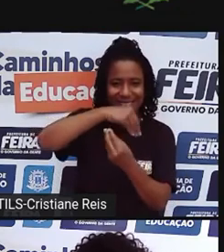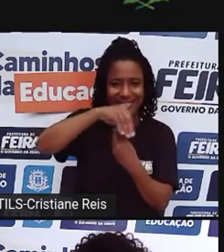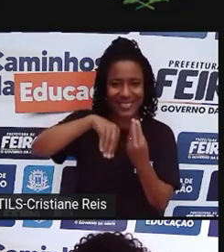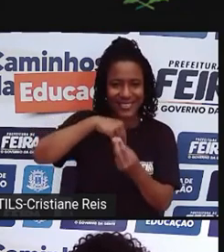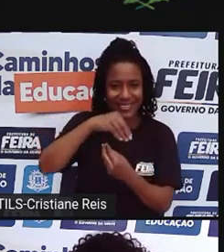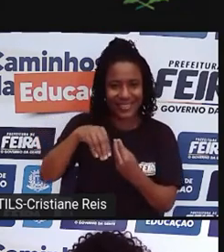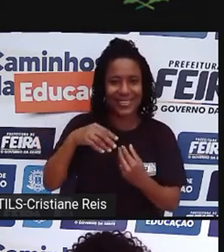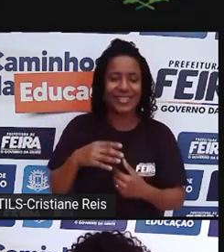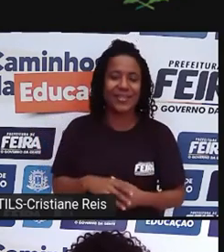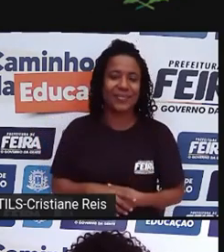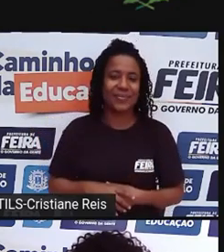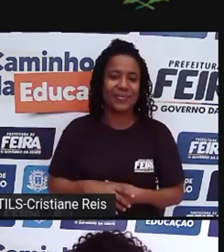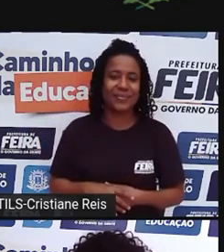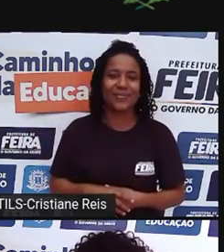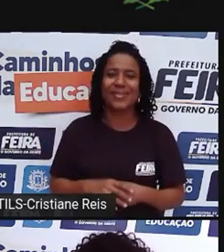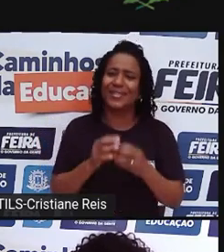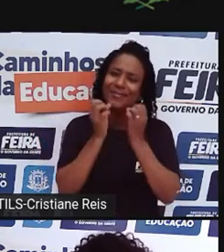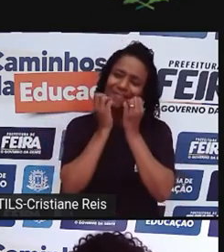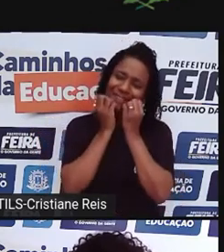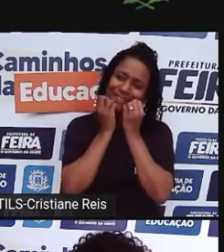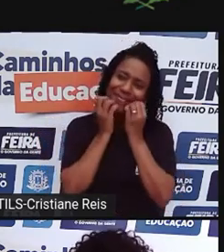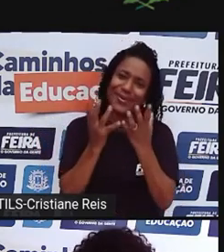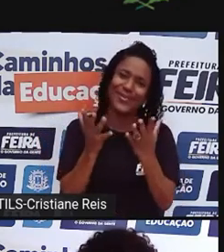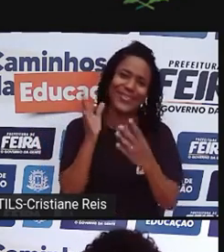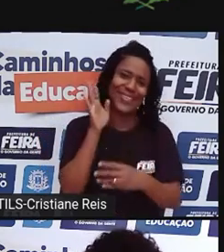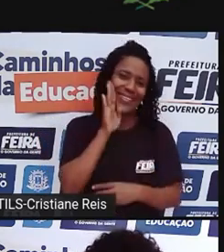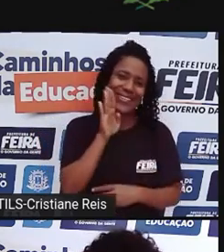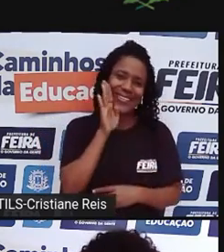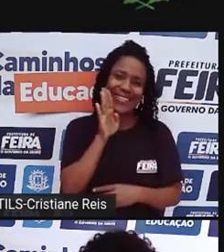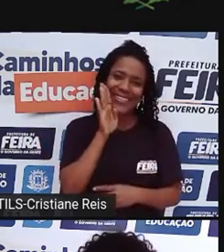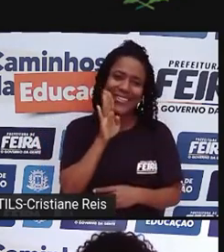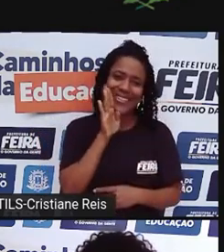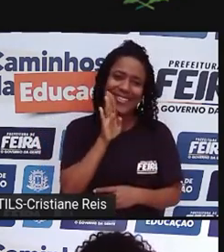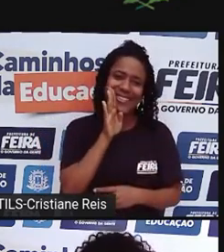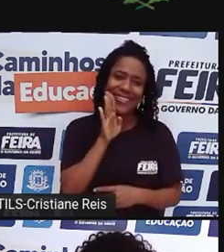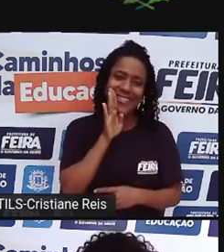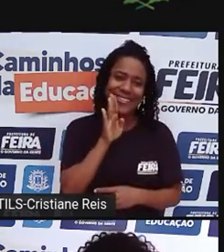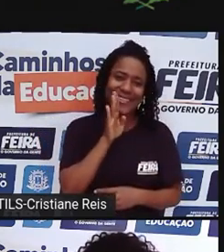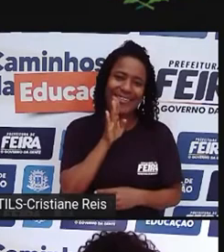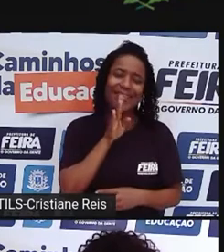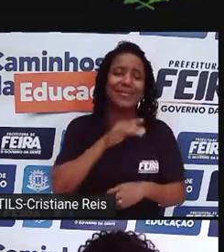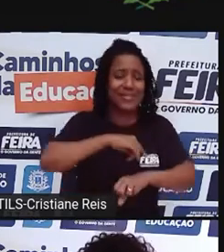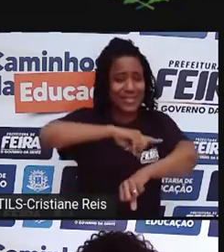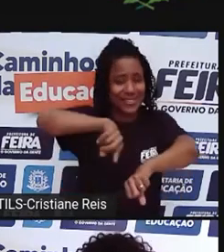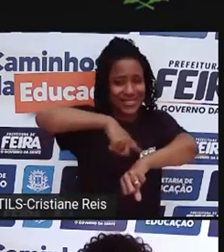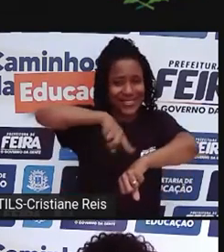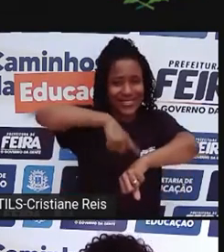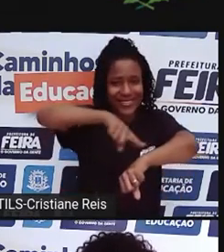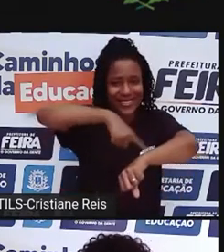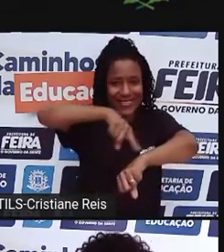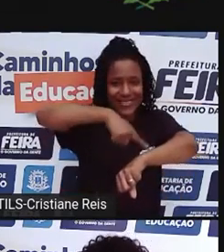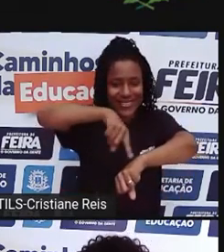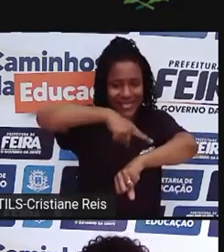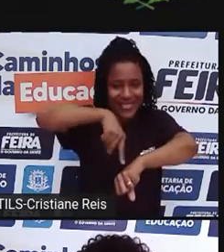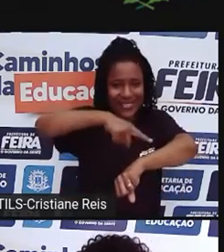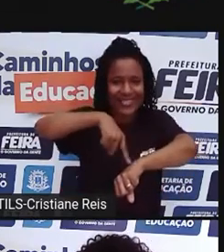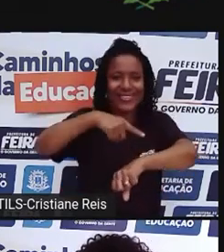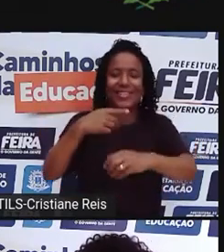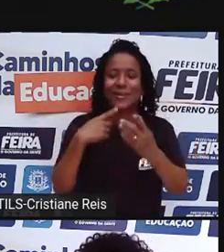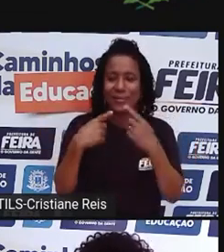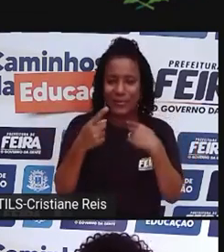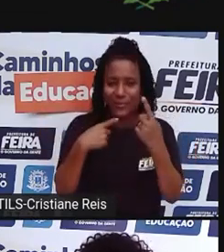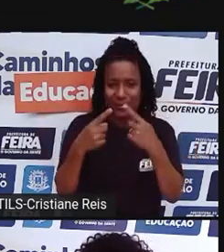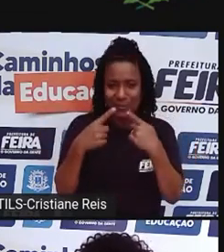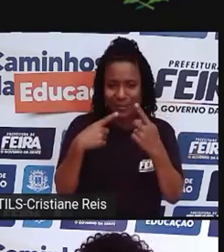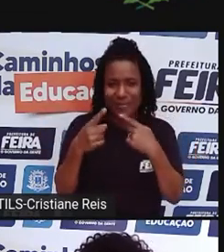Ah, Esther, nossa, nosso papo foi muito legal. A gente poderia ficar horas aqui conversando sobre isso, né? Adorei te